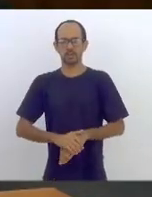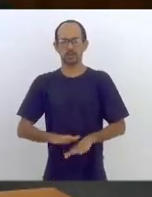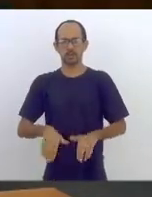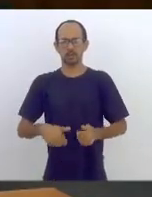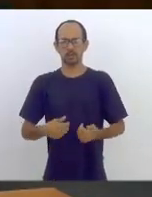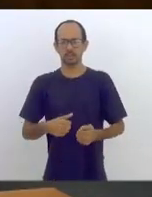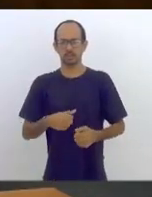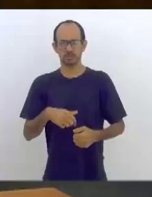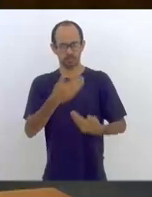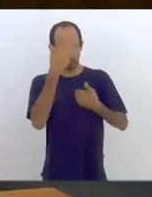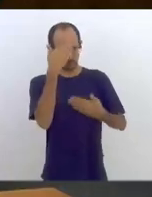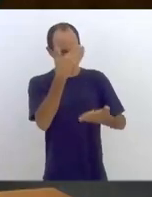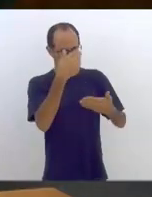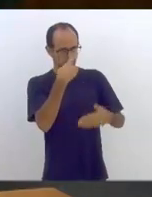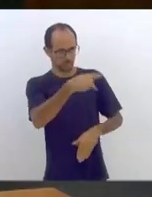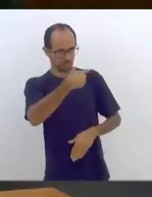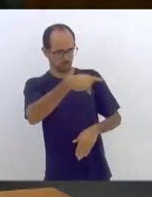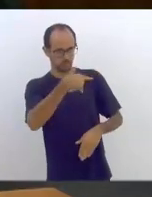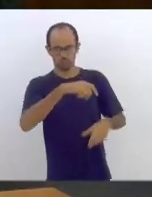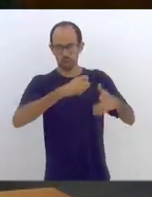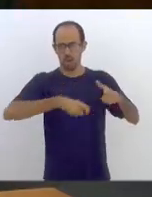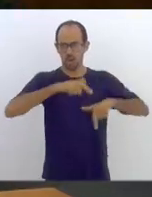querida.